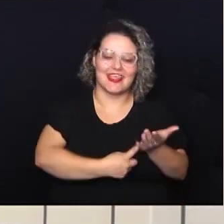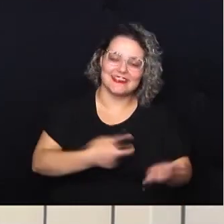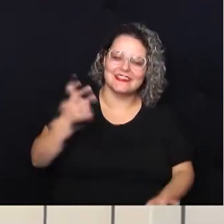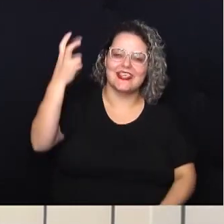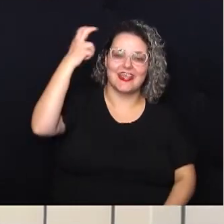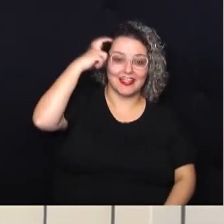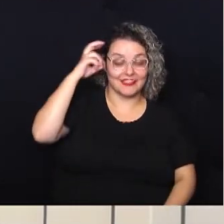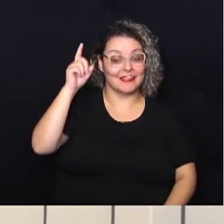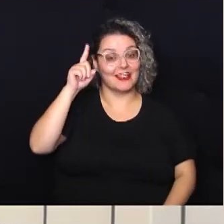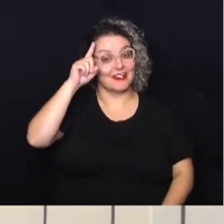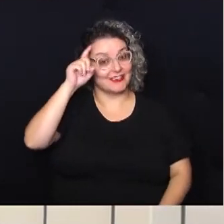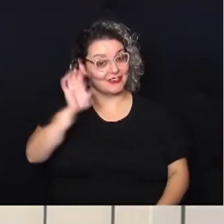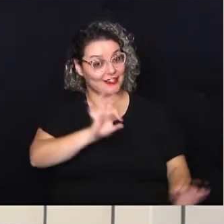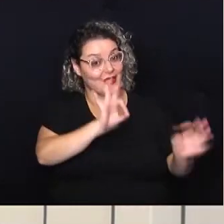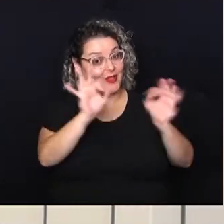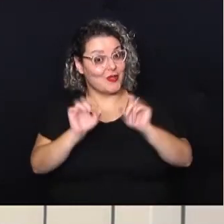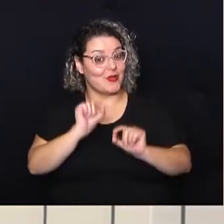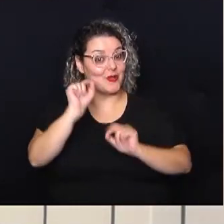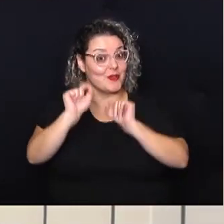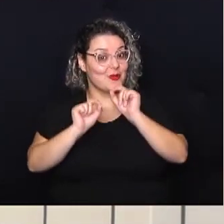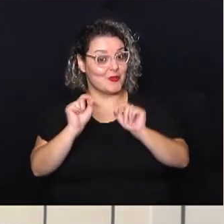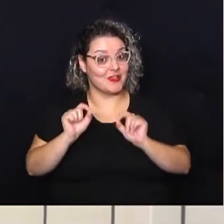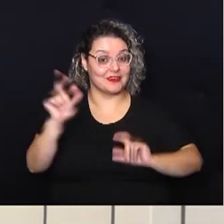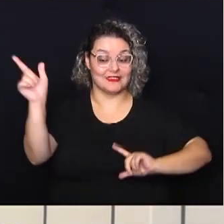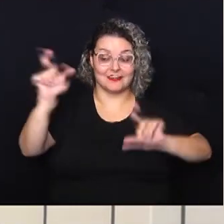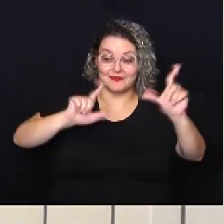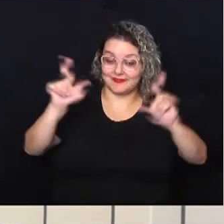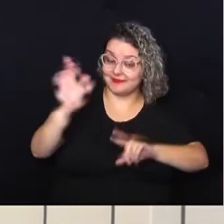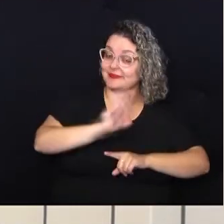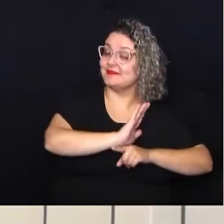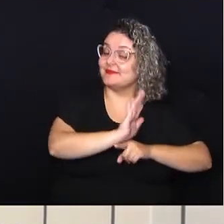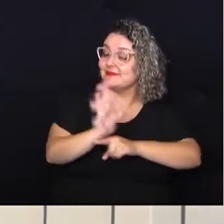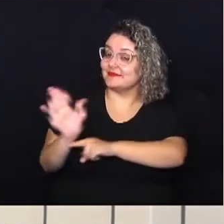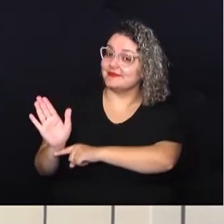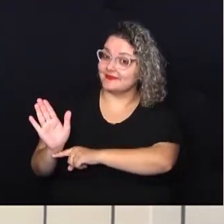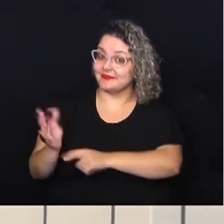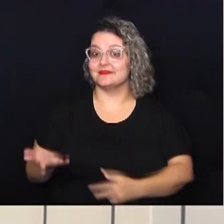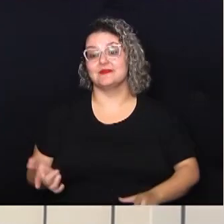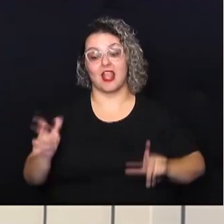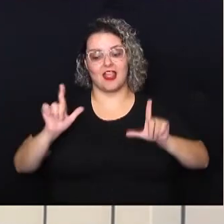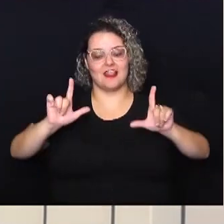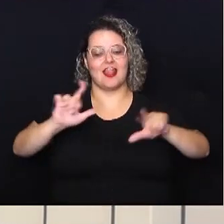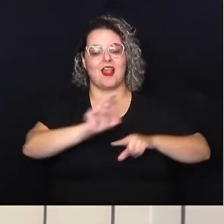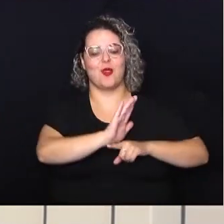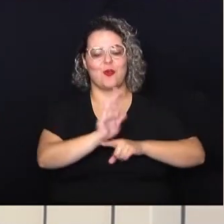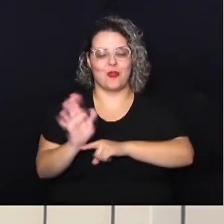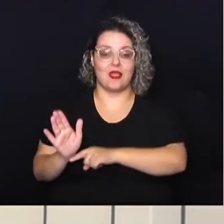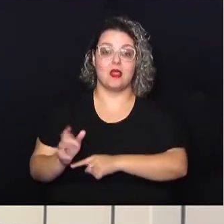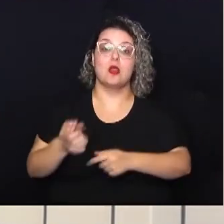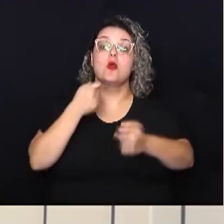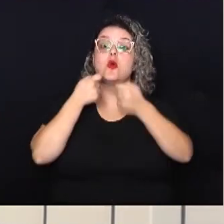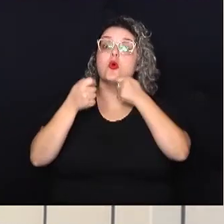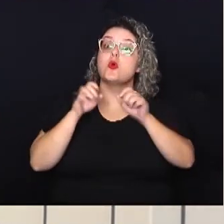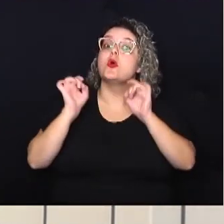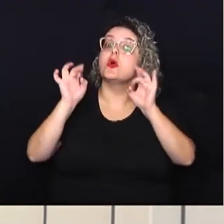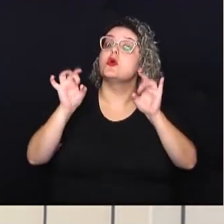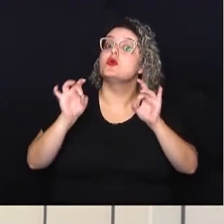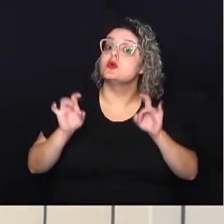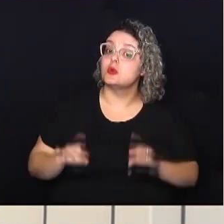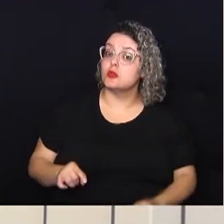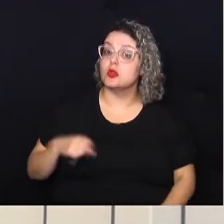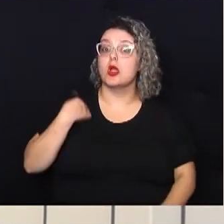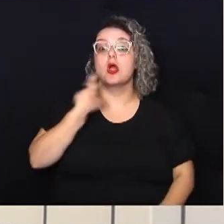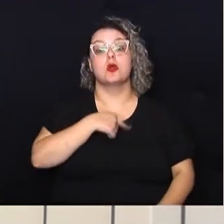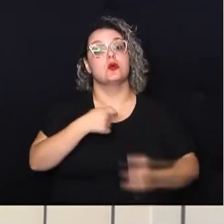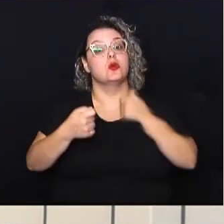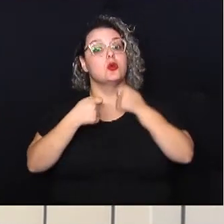dia de acompanhar o que vai estrear nas telas de cinema aqui da cidade, acompanhar também uma entrevista exclusiva que a nossa